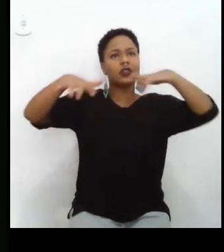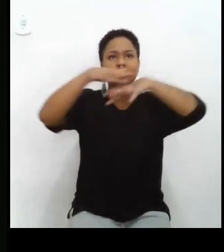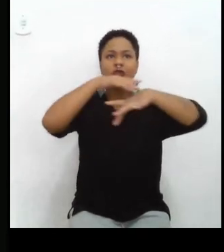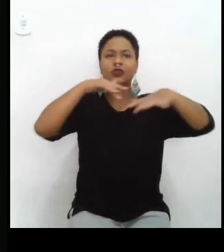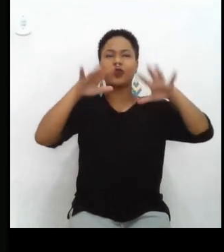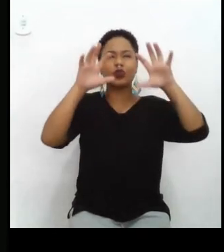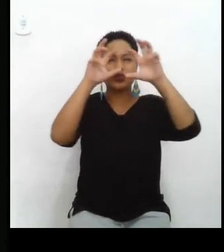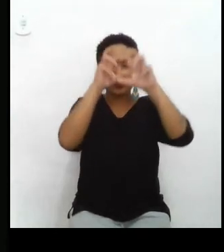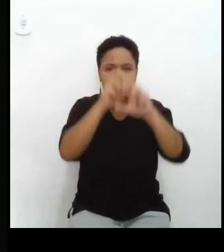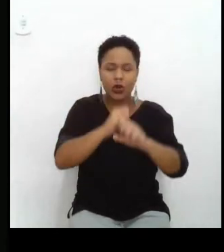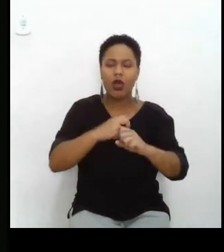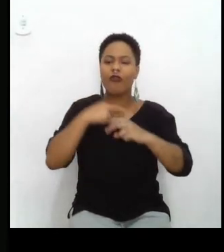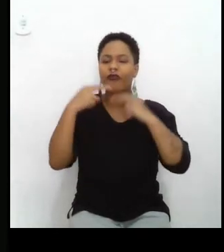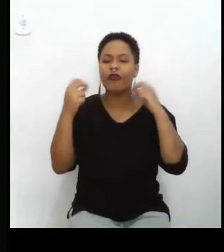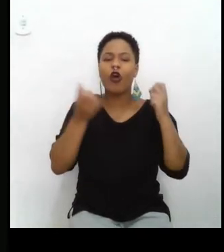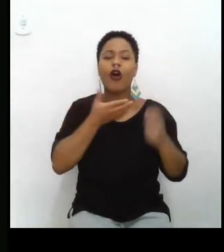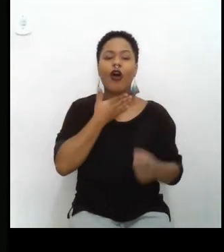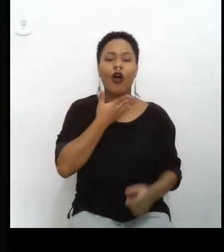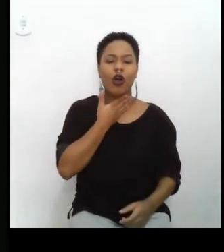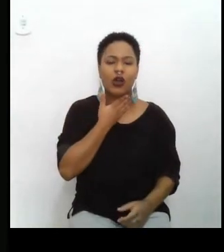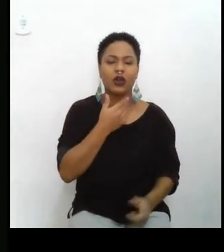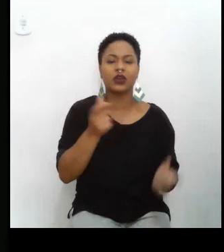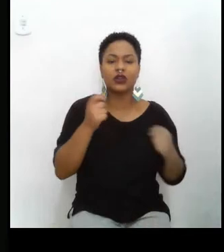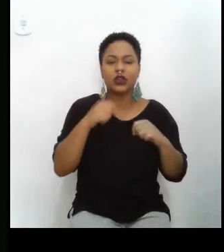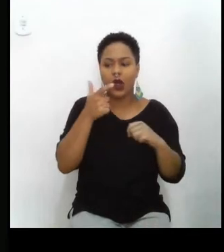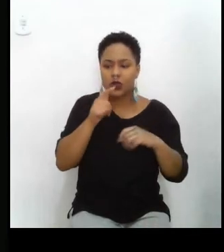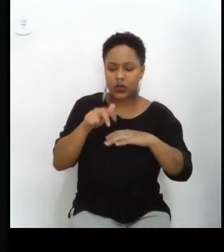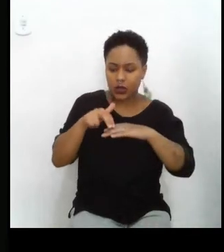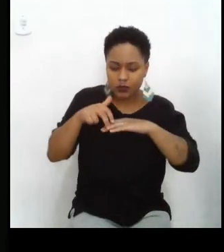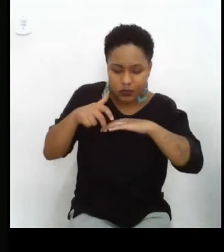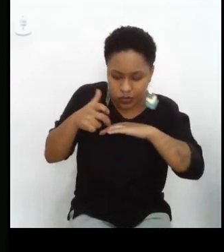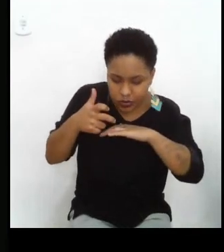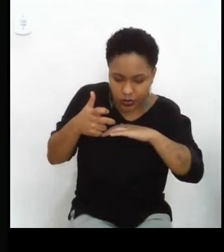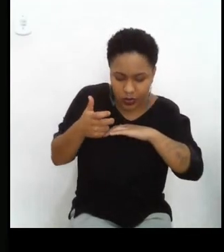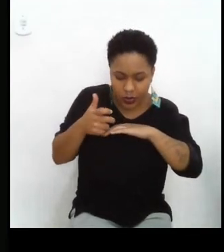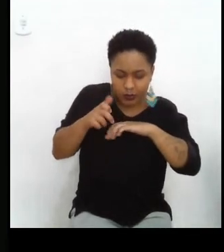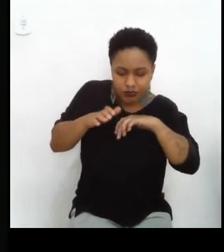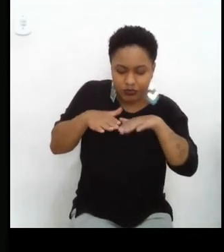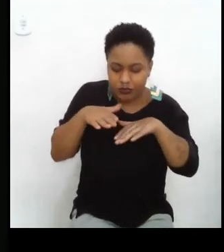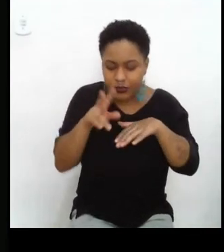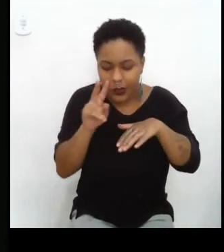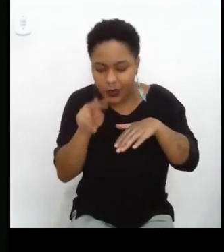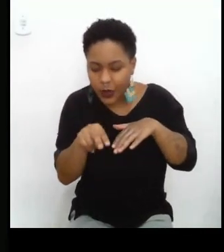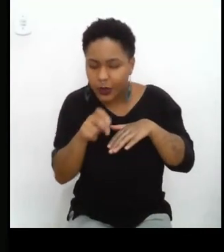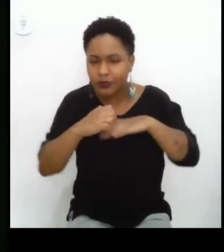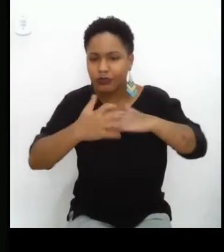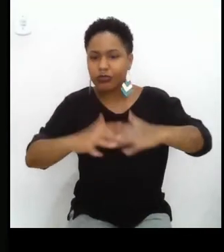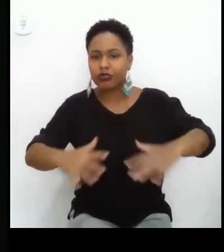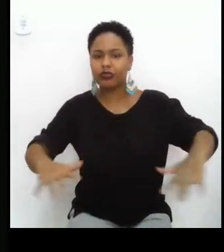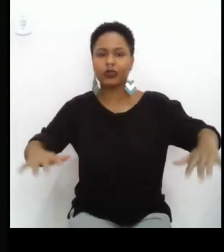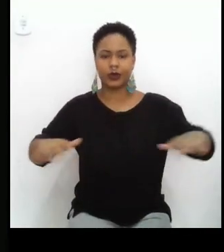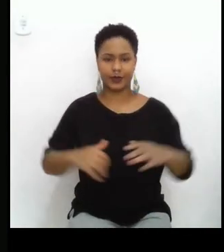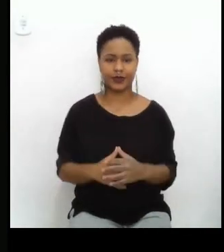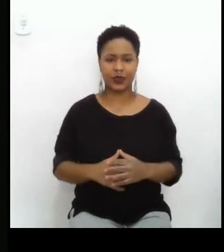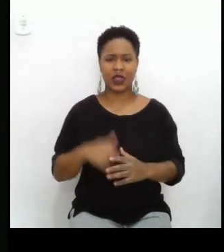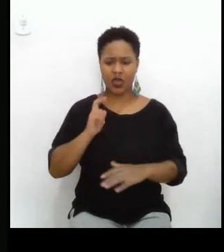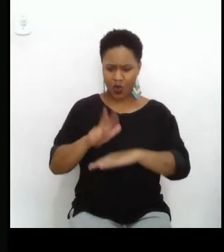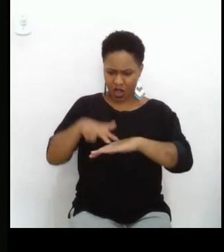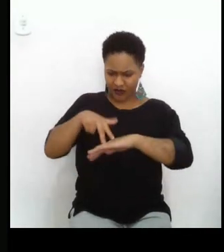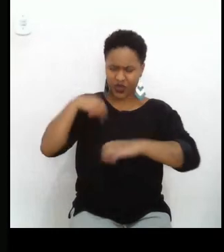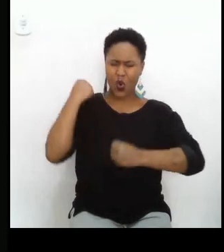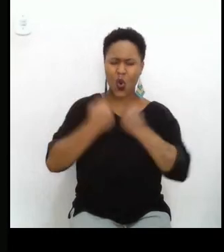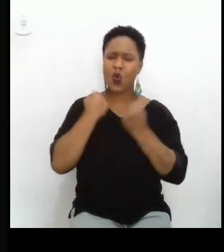podendo chegar na porta com algum PA bom então levanto o corro corro corro